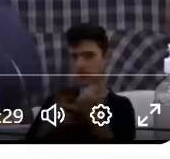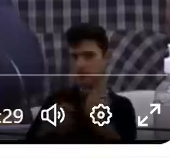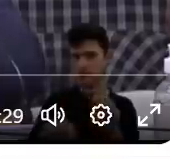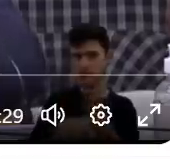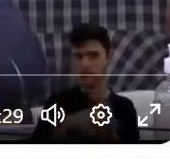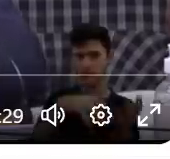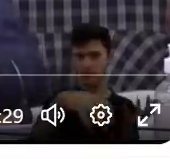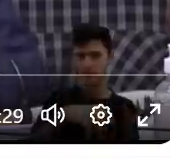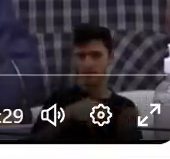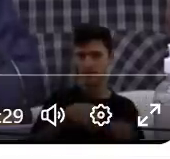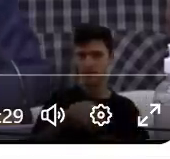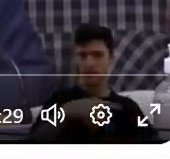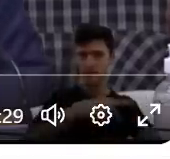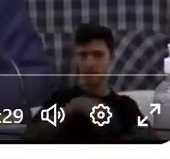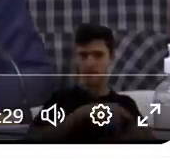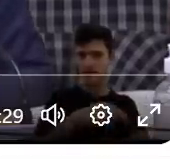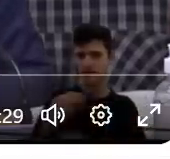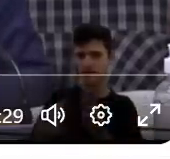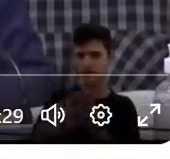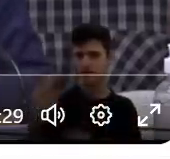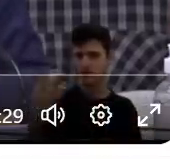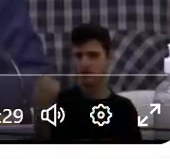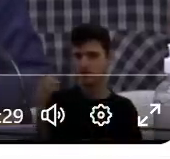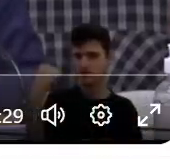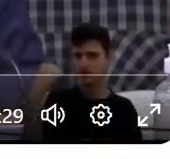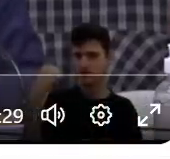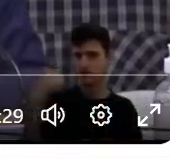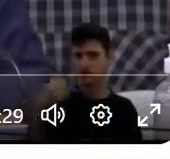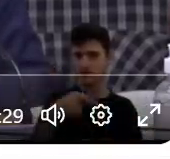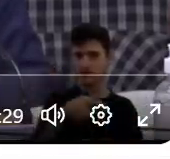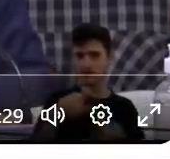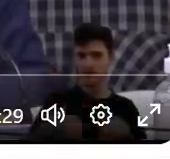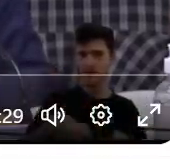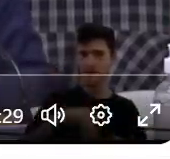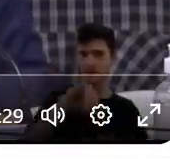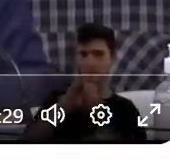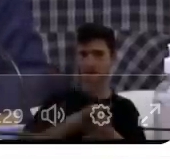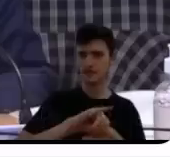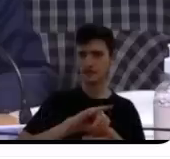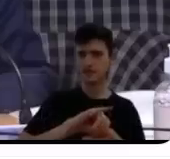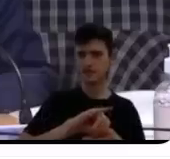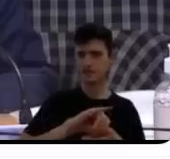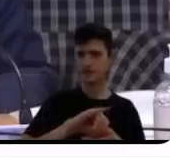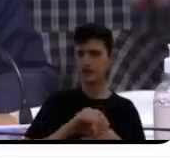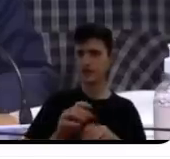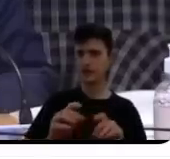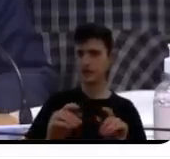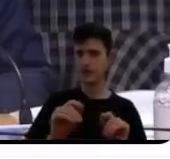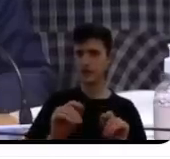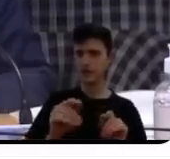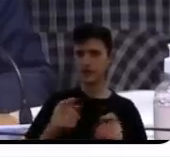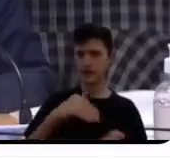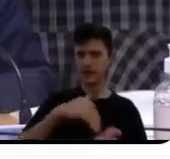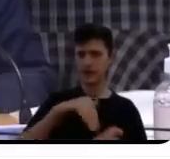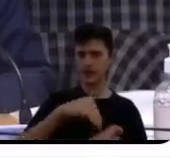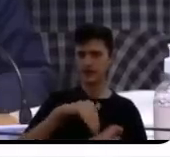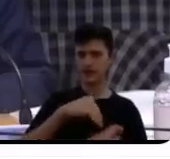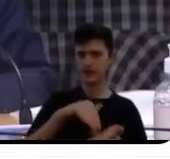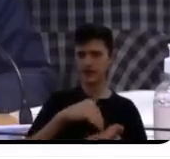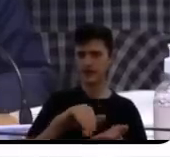dos Três Poderes ela é centralizada na Secretaria de Segurança Pública